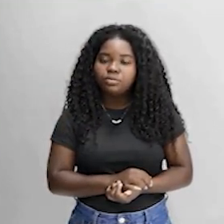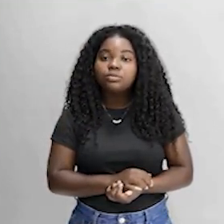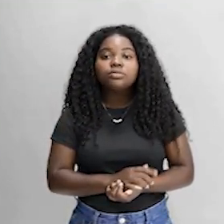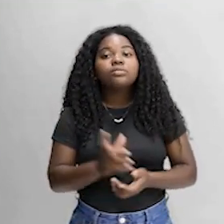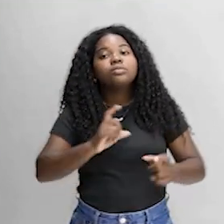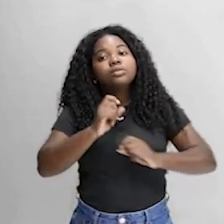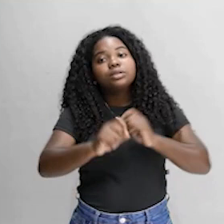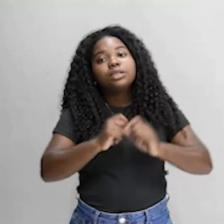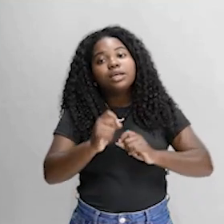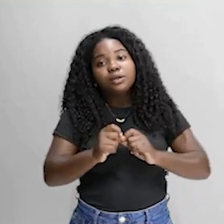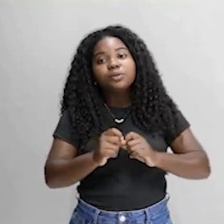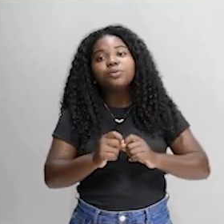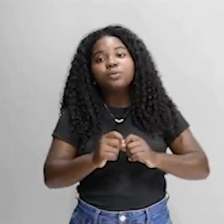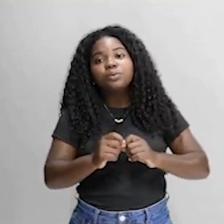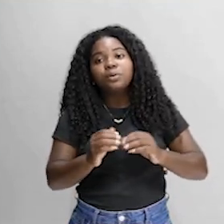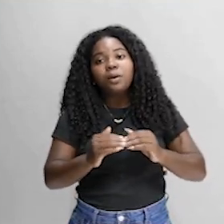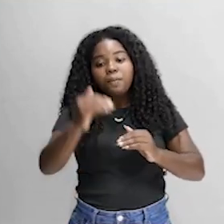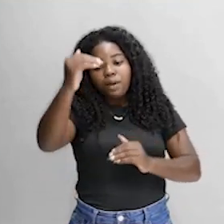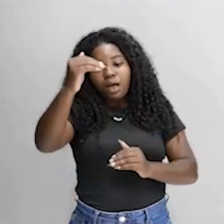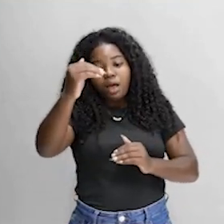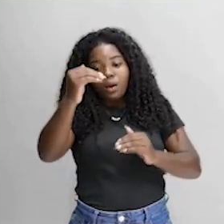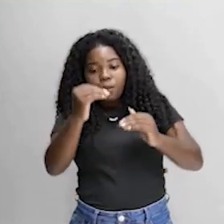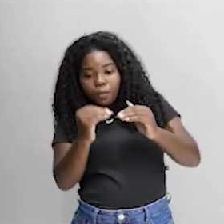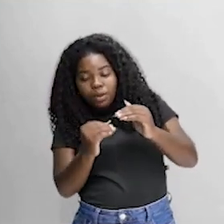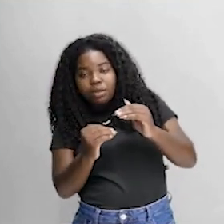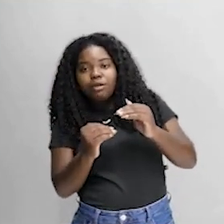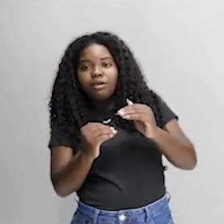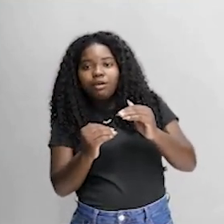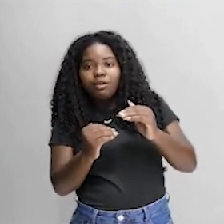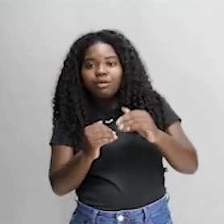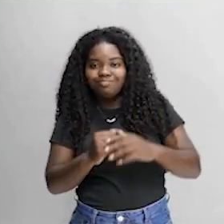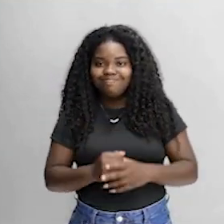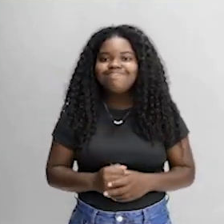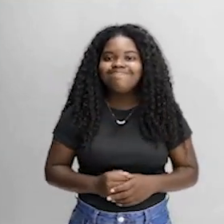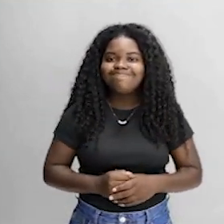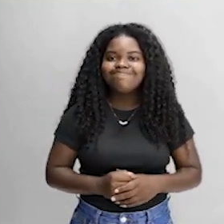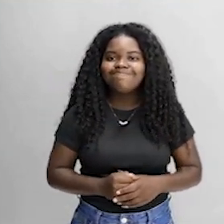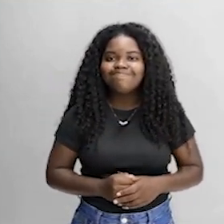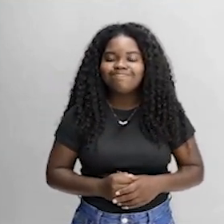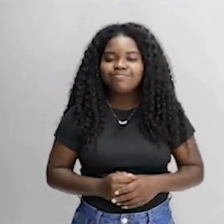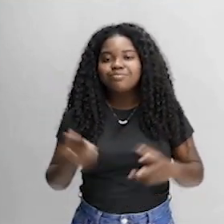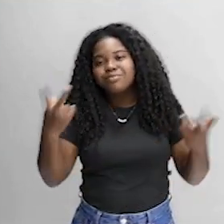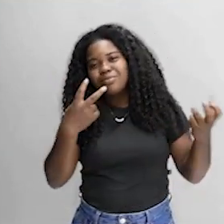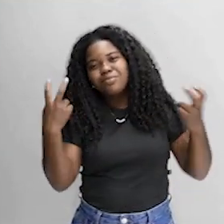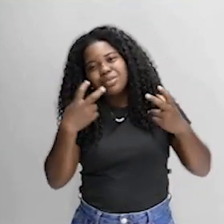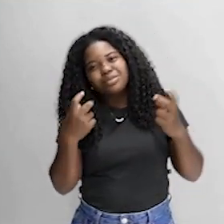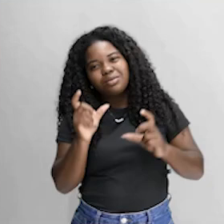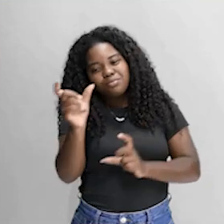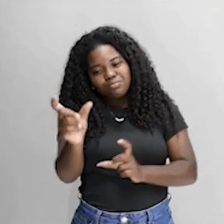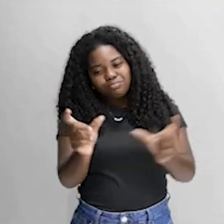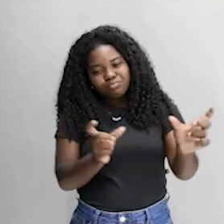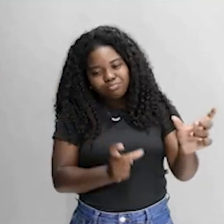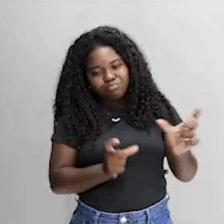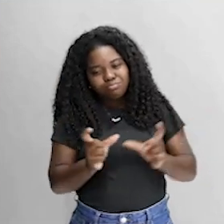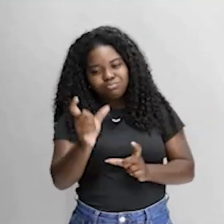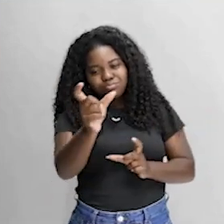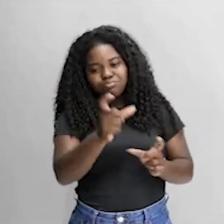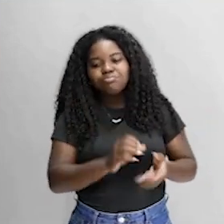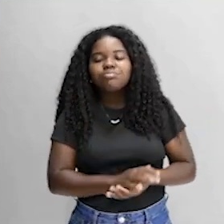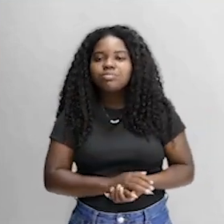tenho o maior e o menor, o médio não está. Quando eu vou observar os termos, fica mais